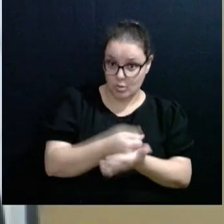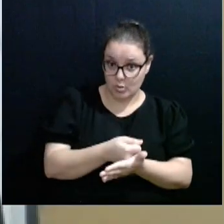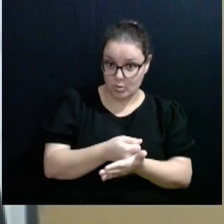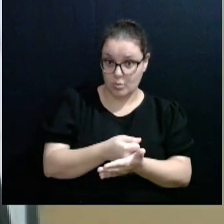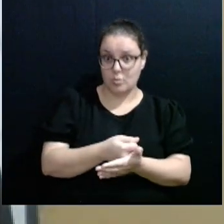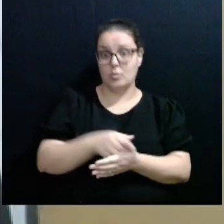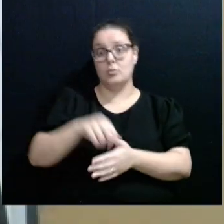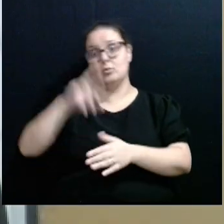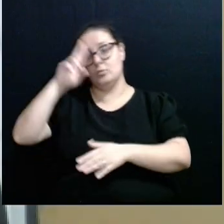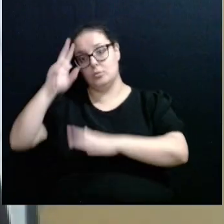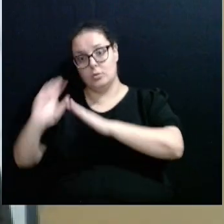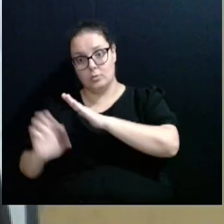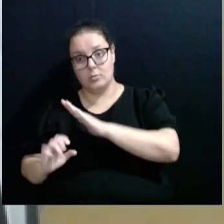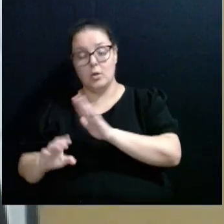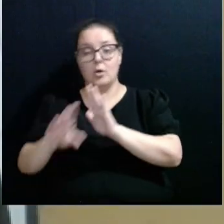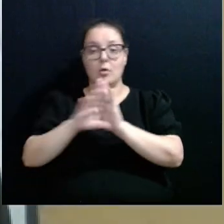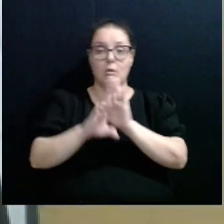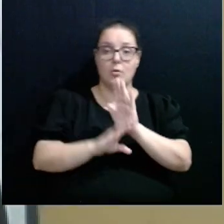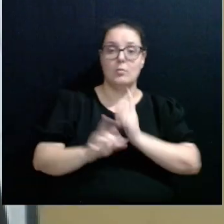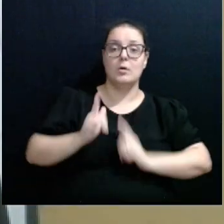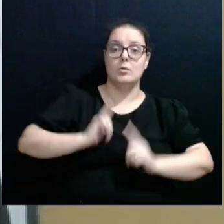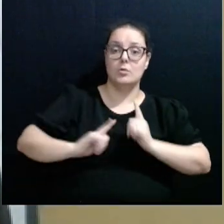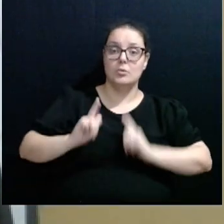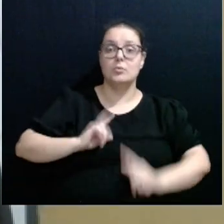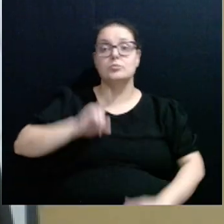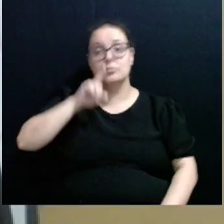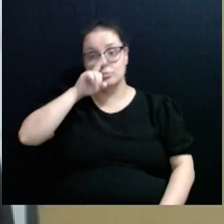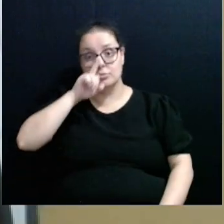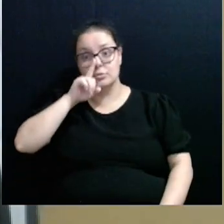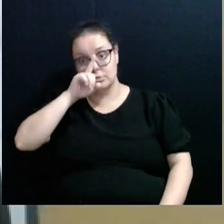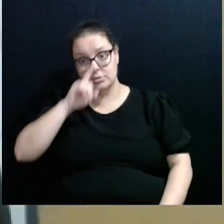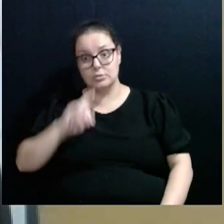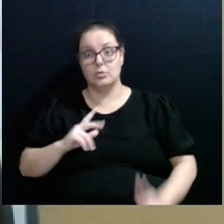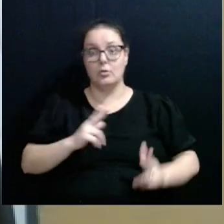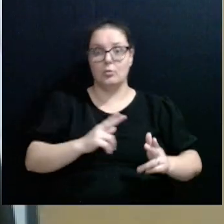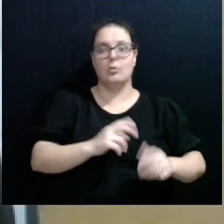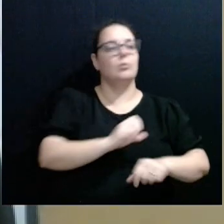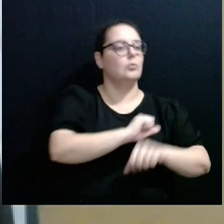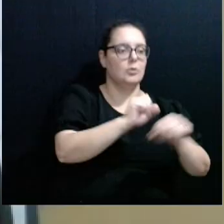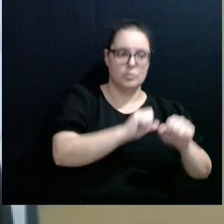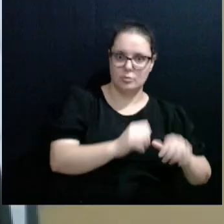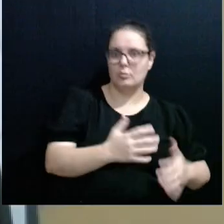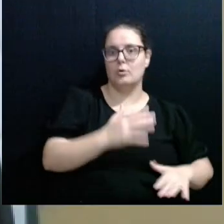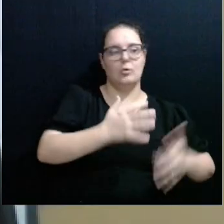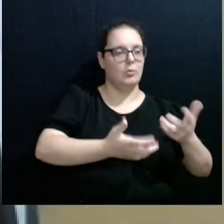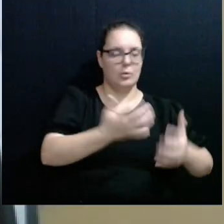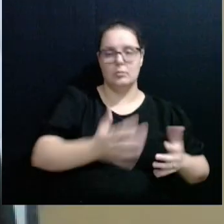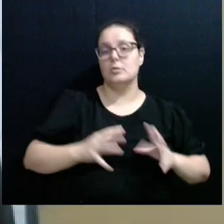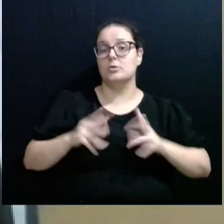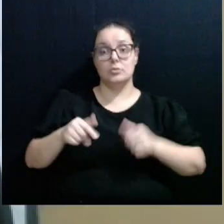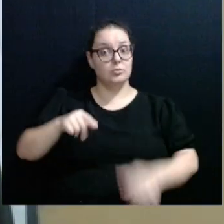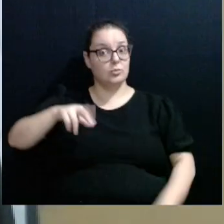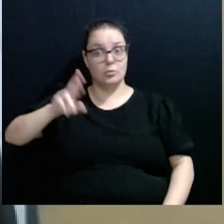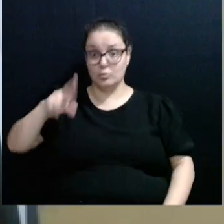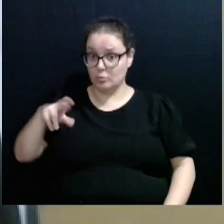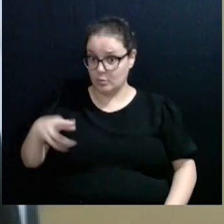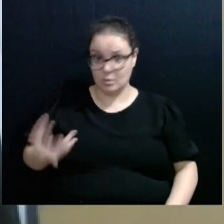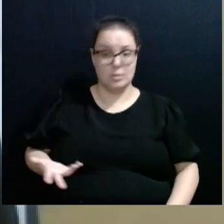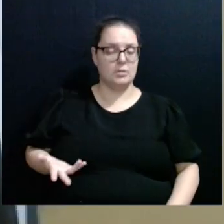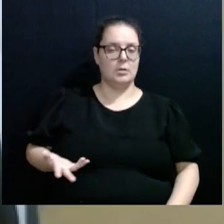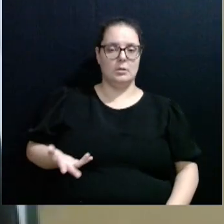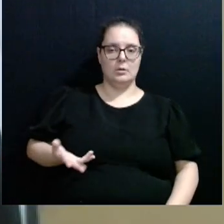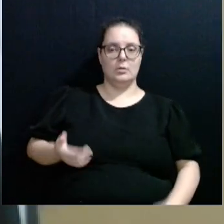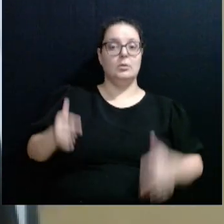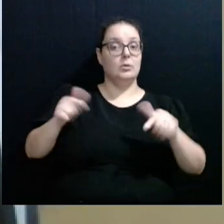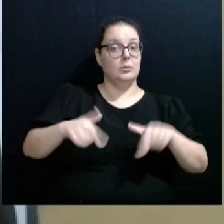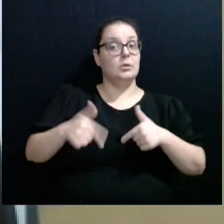um programa de gerenciamento de riscos. E são riscos de toda a natureza no ambiente de trabalho. Antes